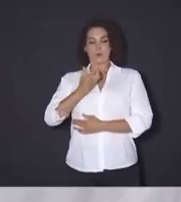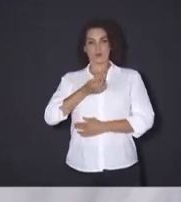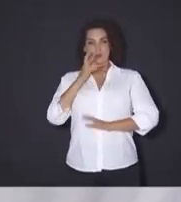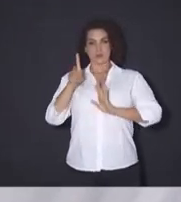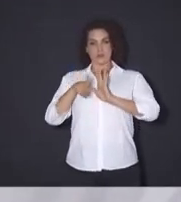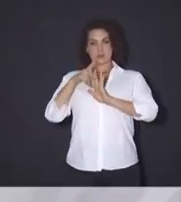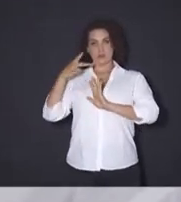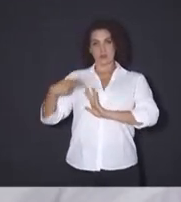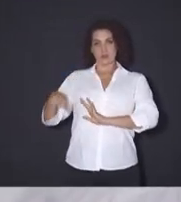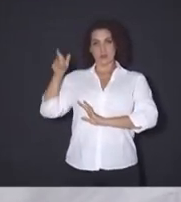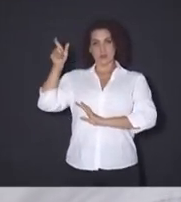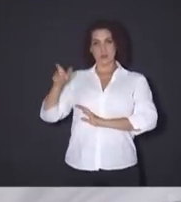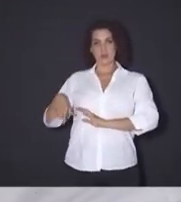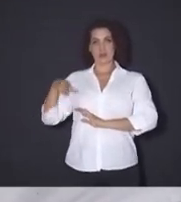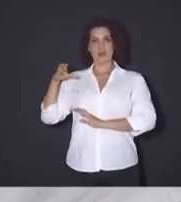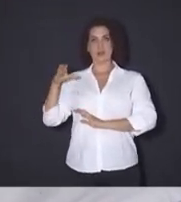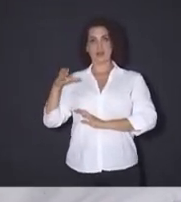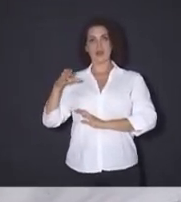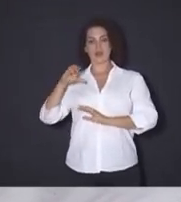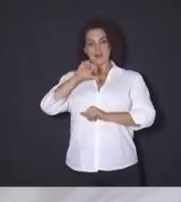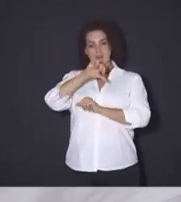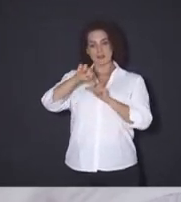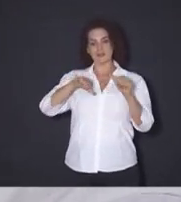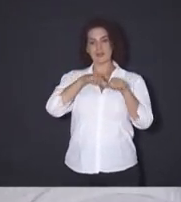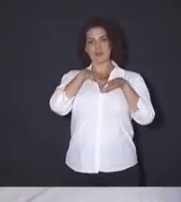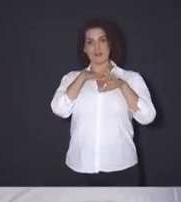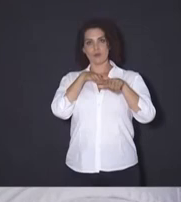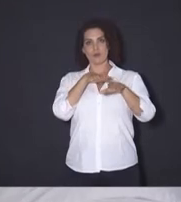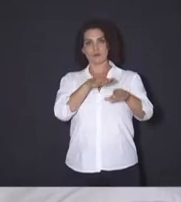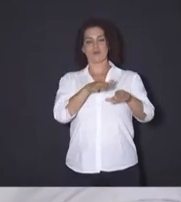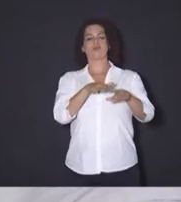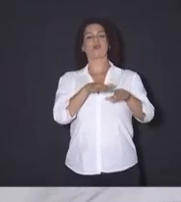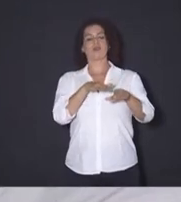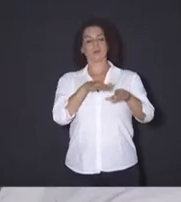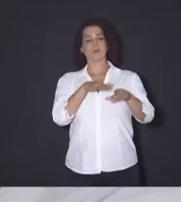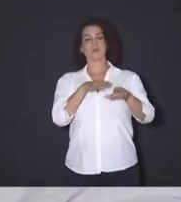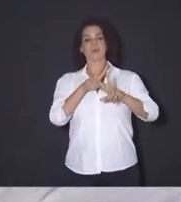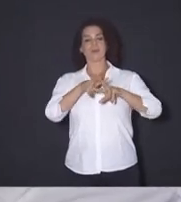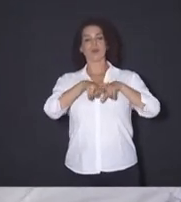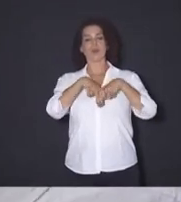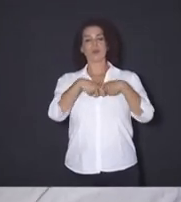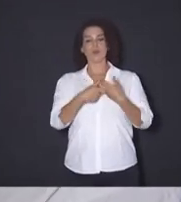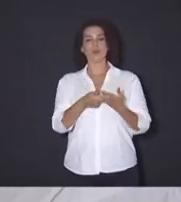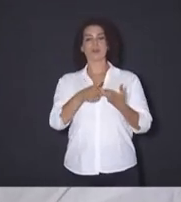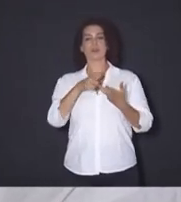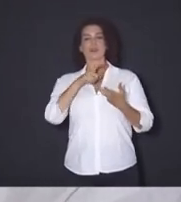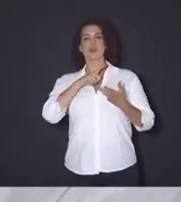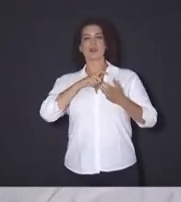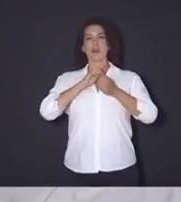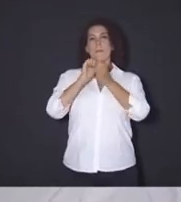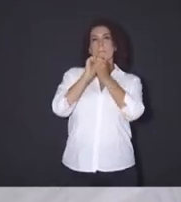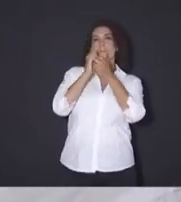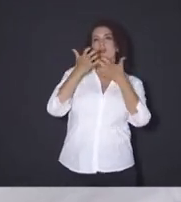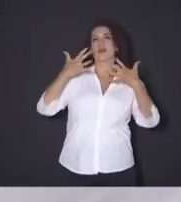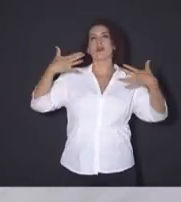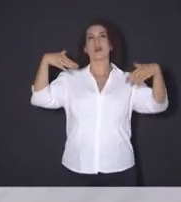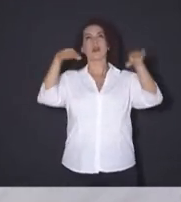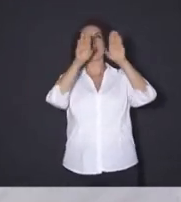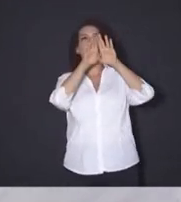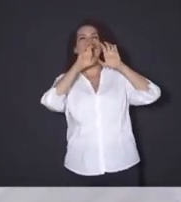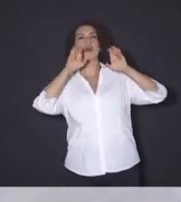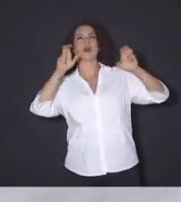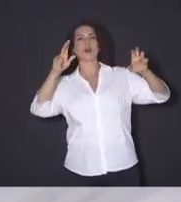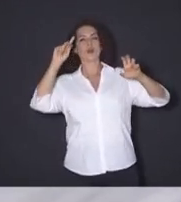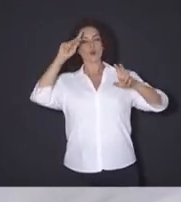nessa canção milagres do povo né com trechos convênio xaréu que brilha prata luz do céu e o povo negro